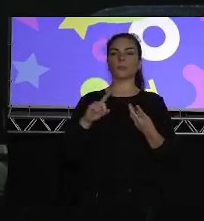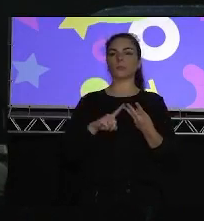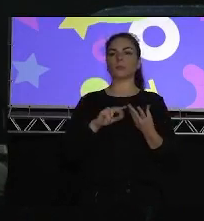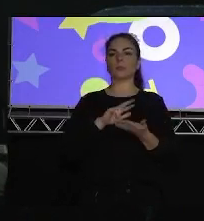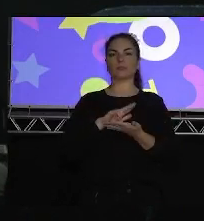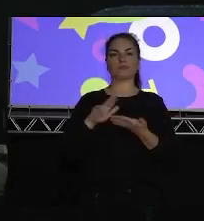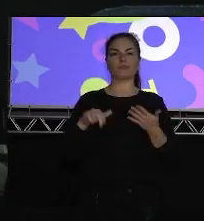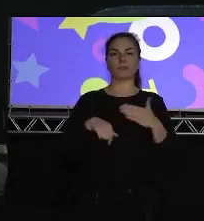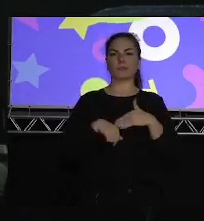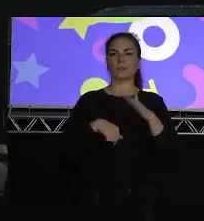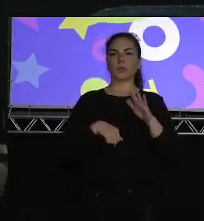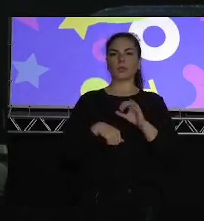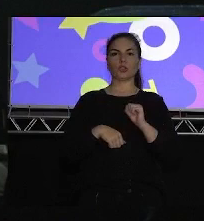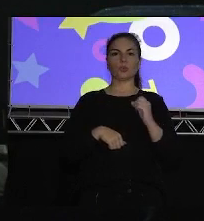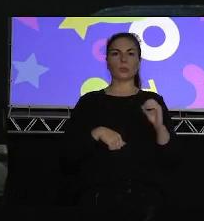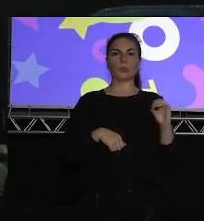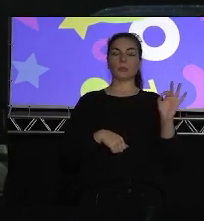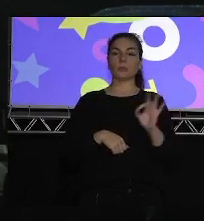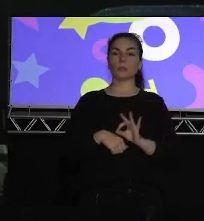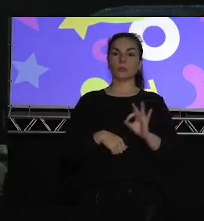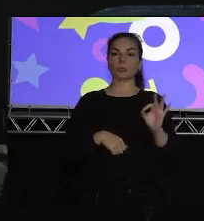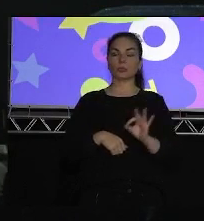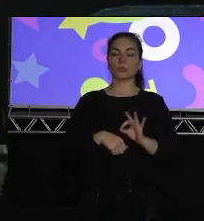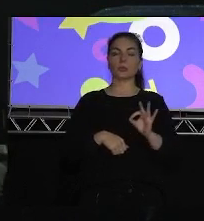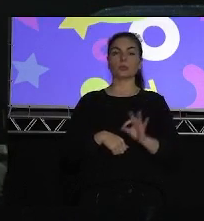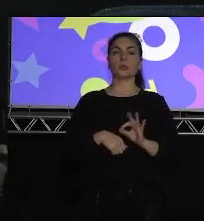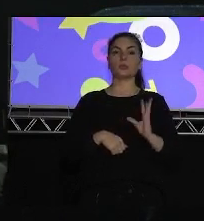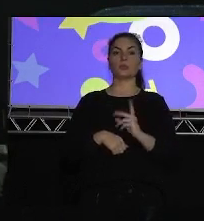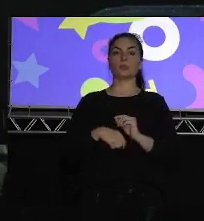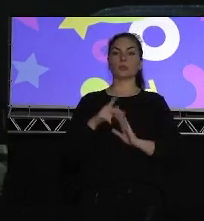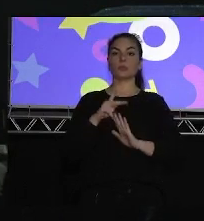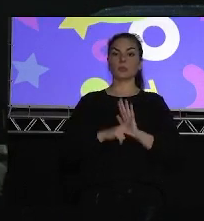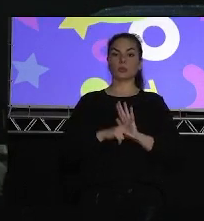mais de 80% dos nossos projetos